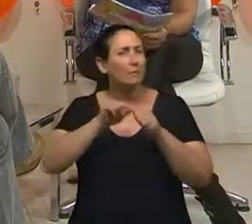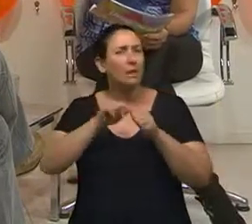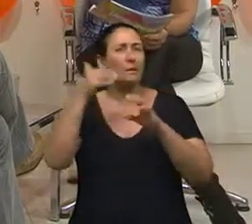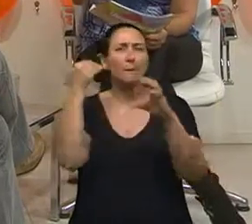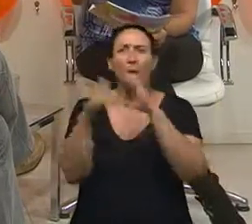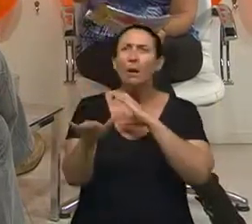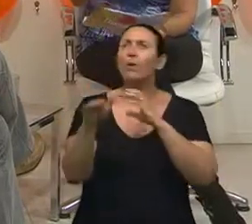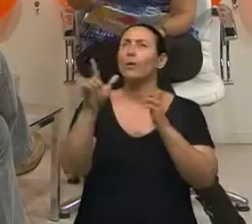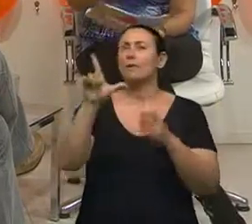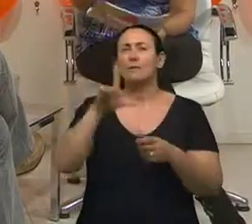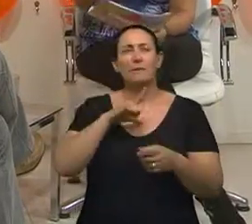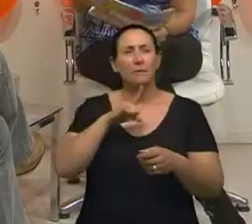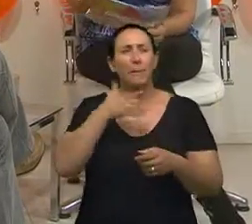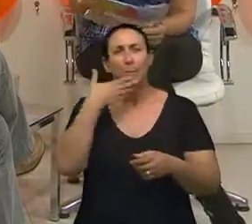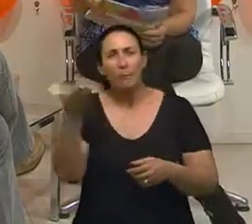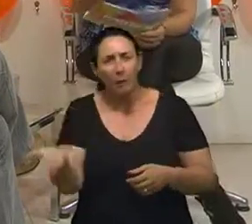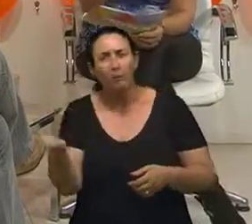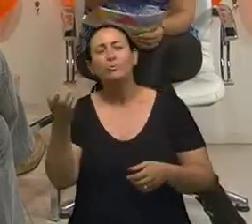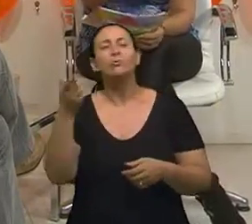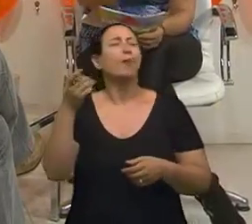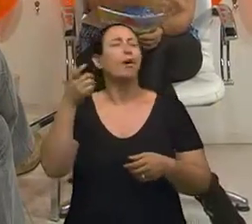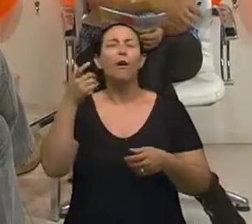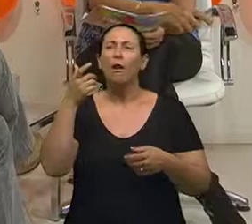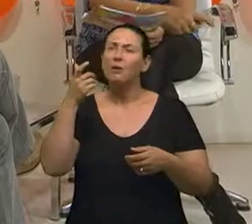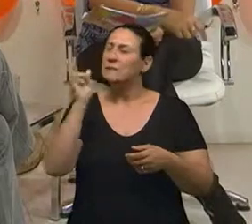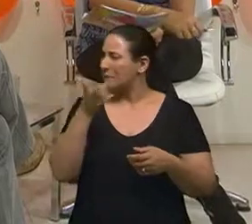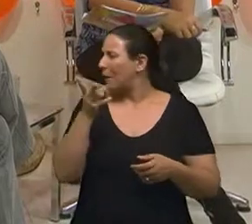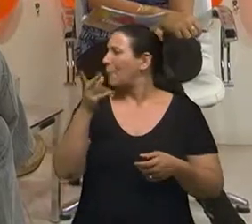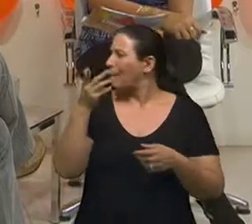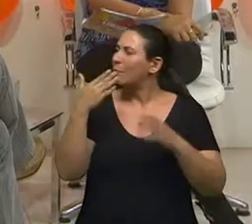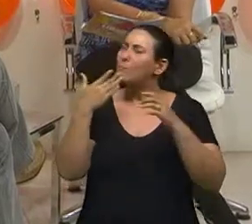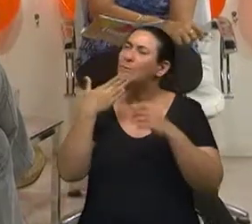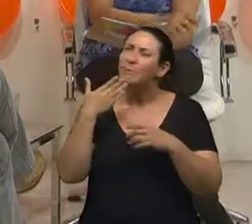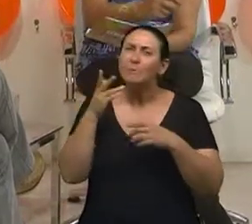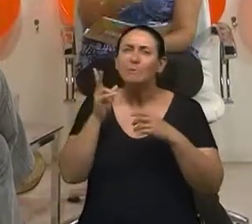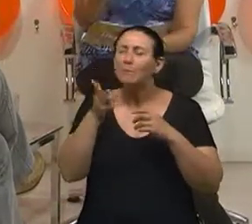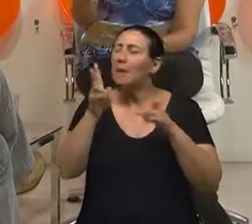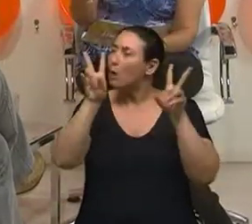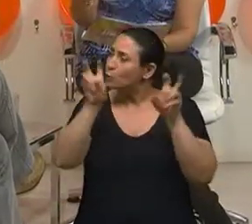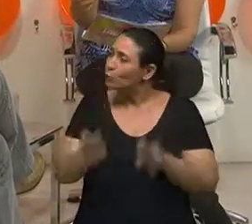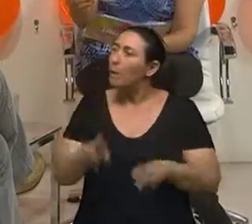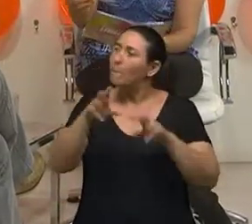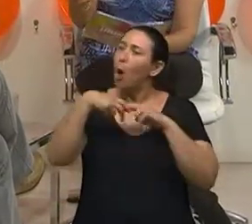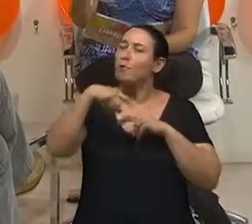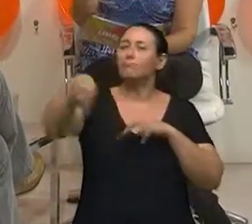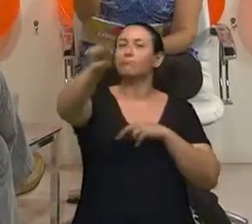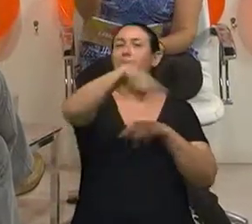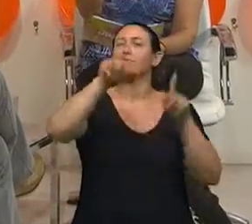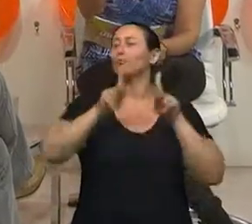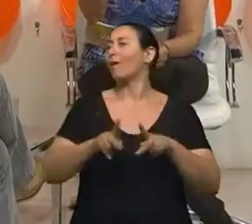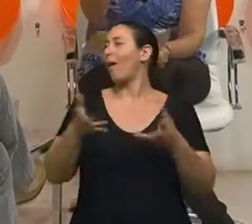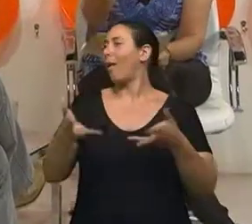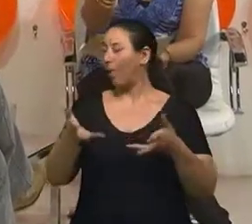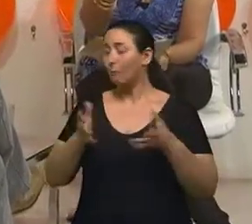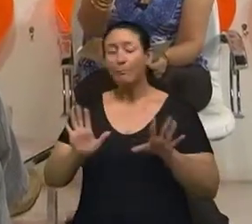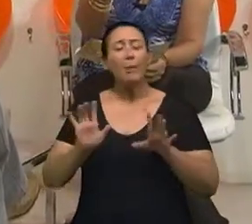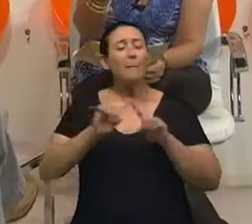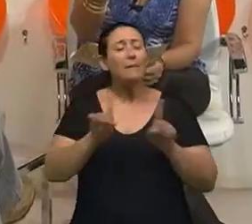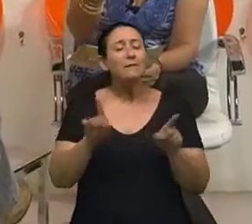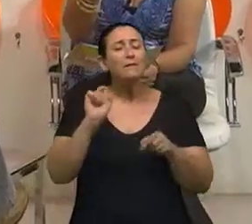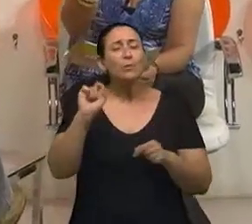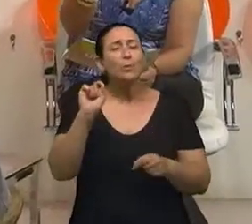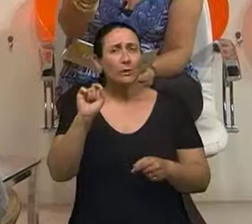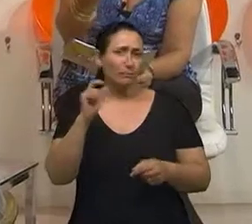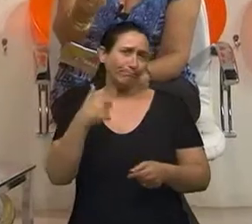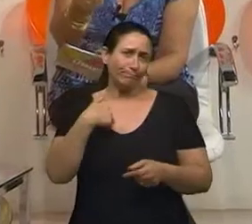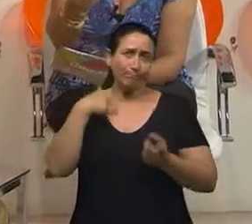ele telefona e pede, né? Inclusive as pautas que a gente faz aqui, muitas são indicadas por eles. Então, doutor, o que está ficando claro para